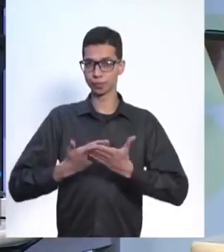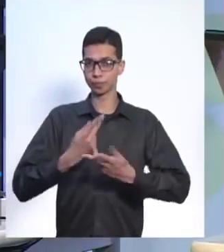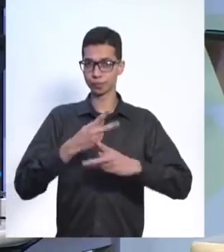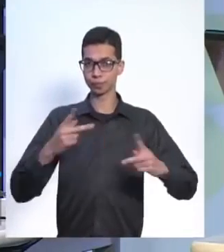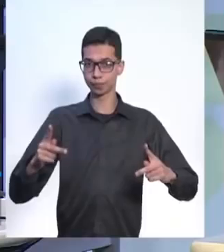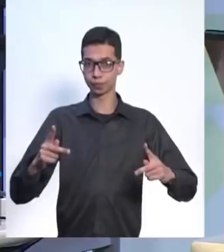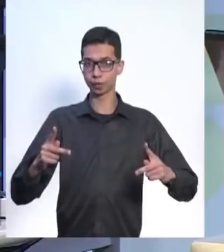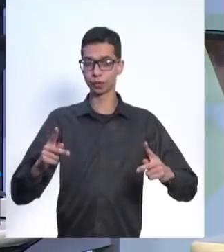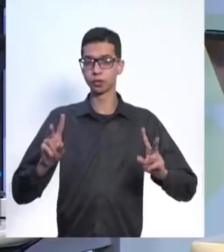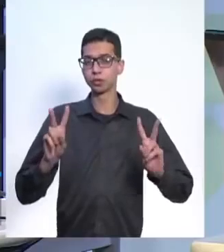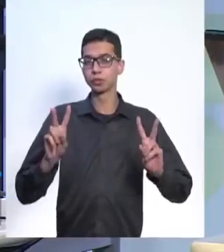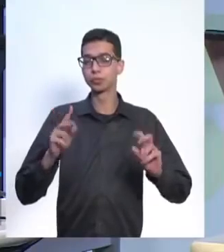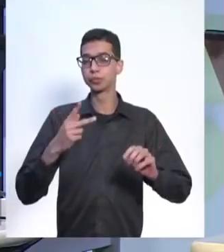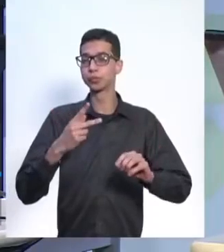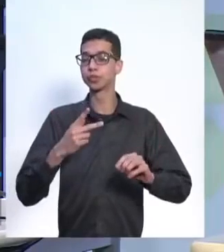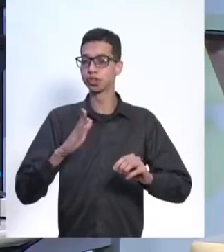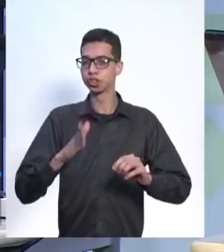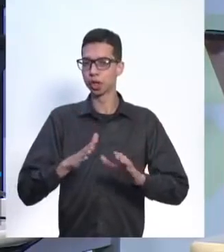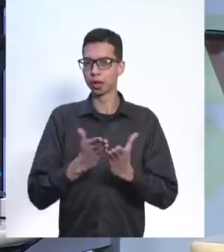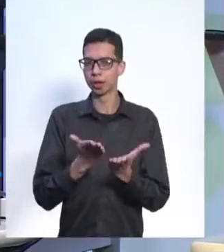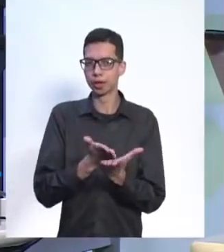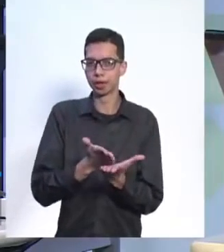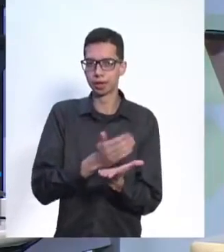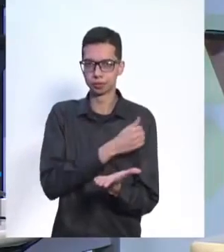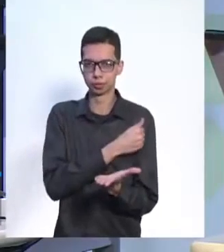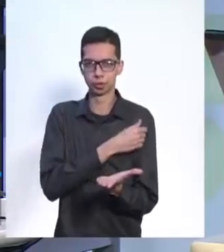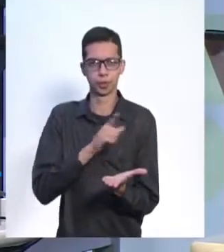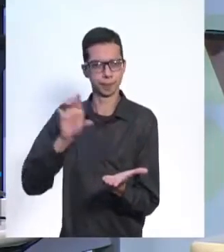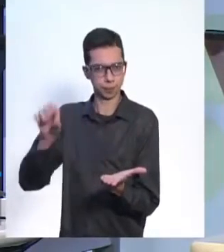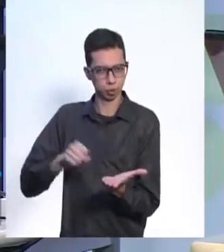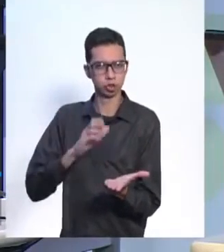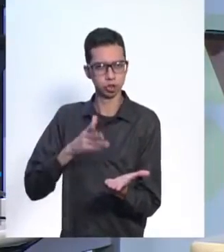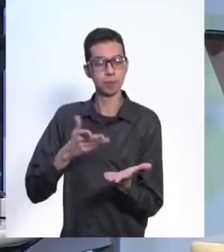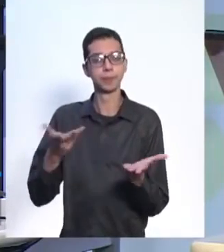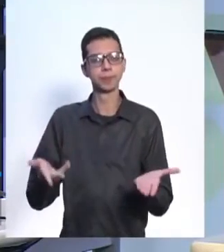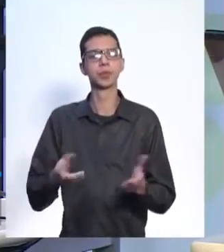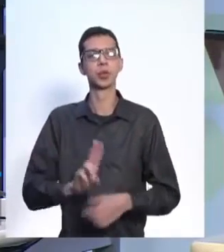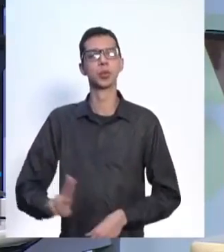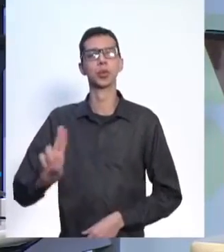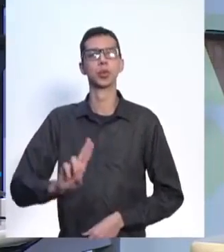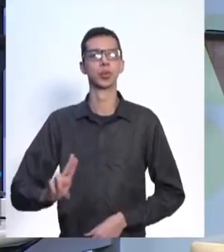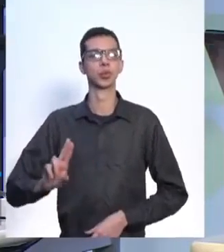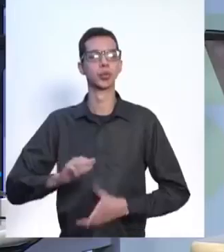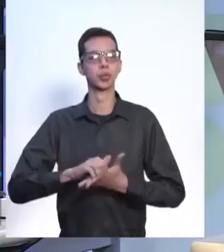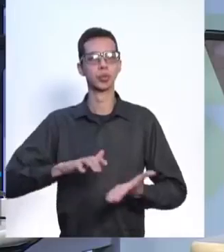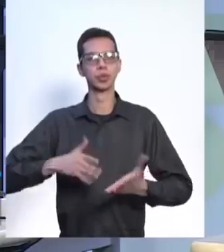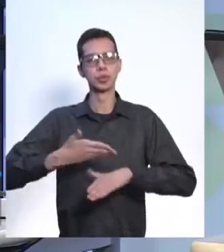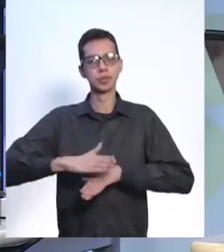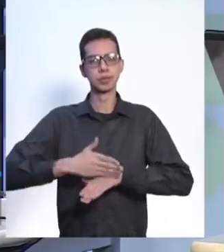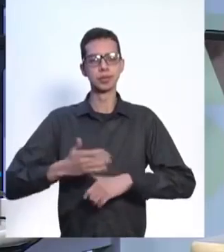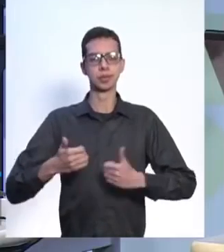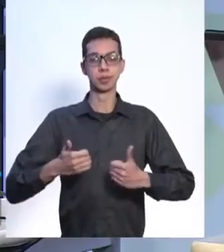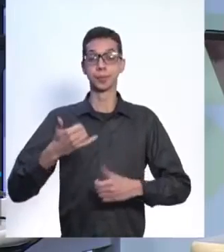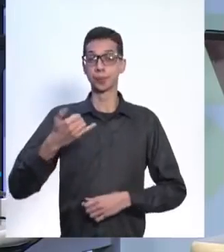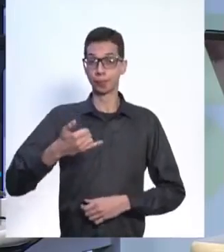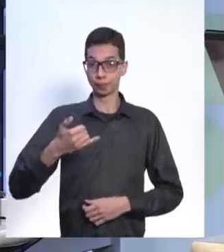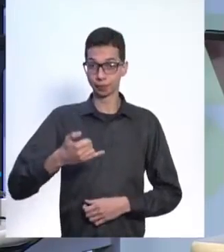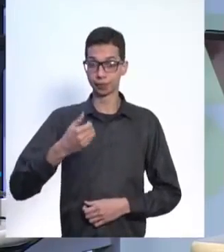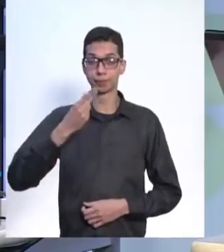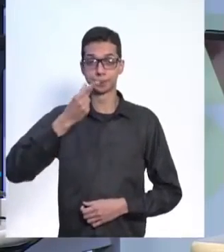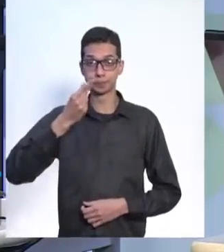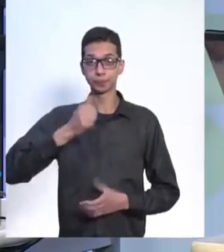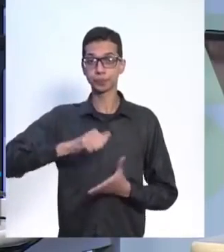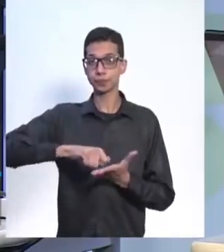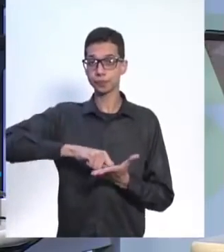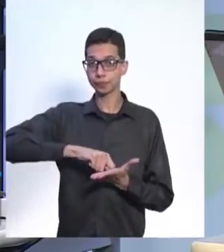Aluno, volume 3, deixe ele separado aí para a gente fazer umas atividades, ok? Pegue também lápis, borracha, caneta e um caderno